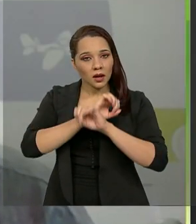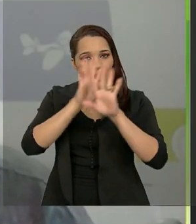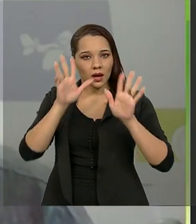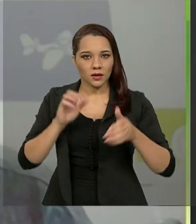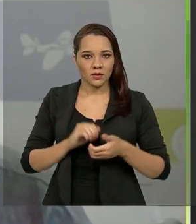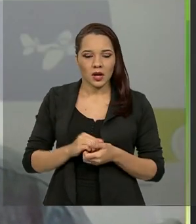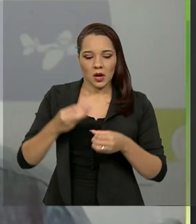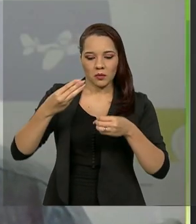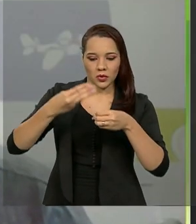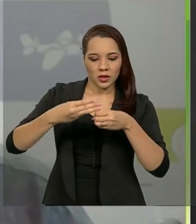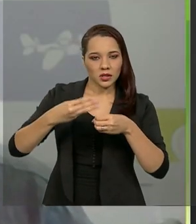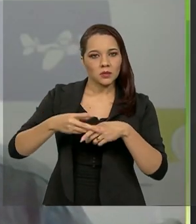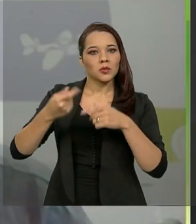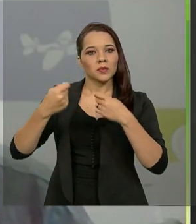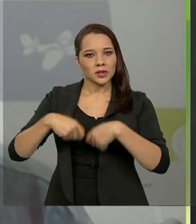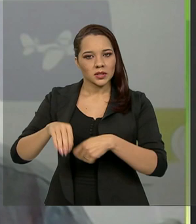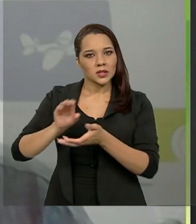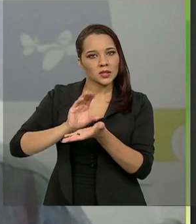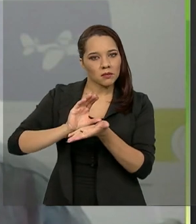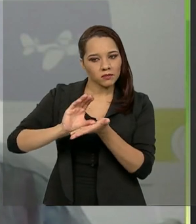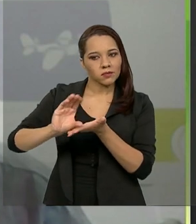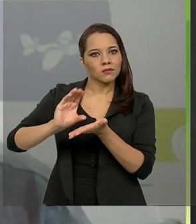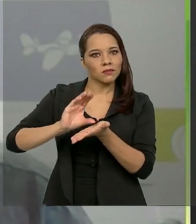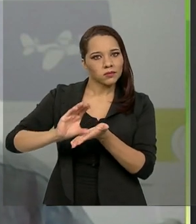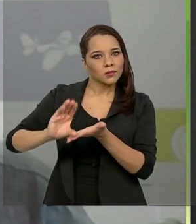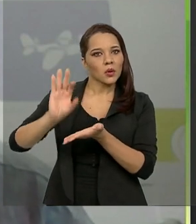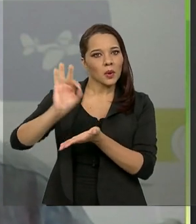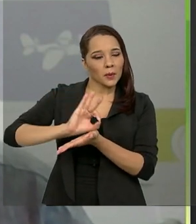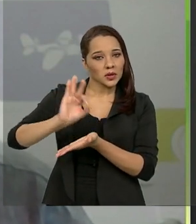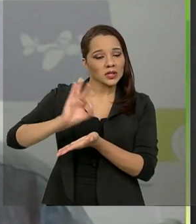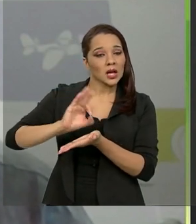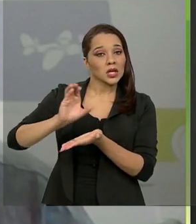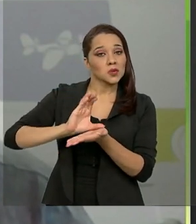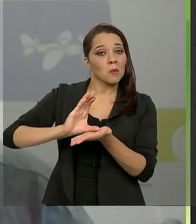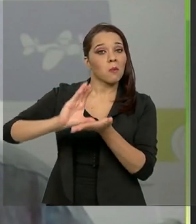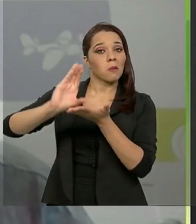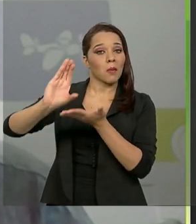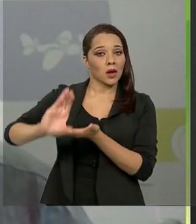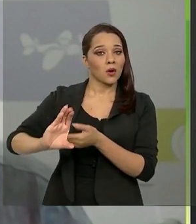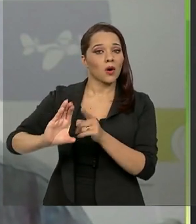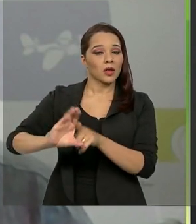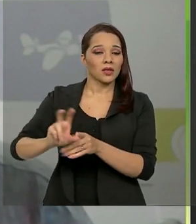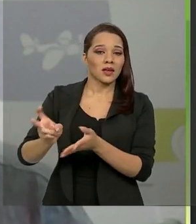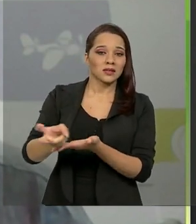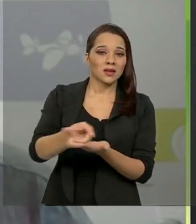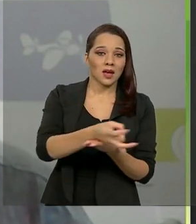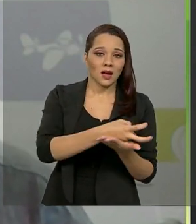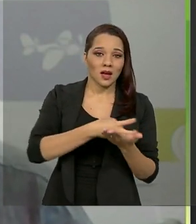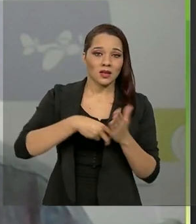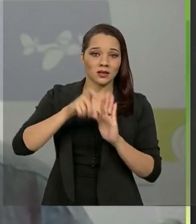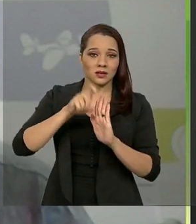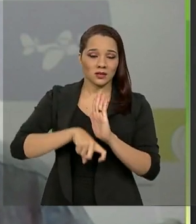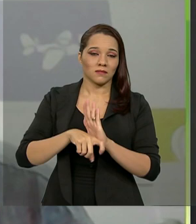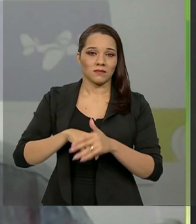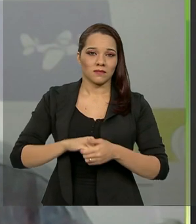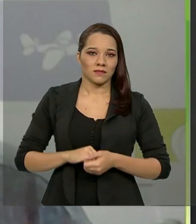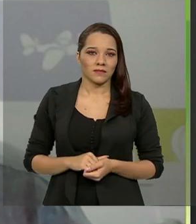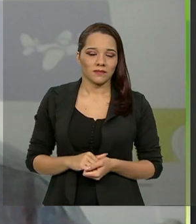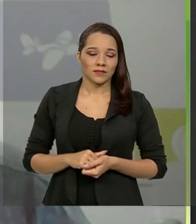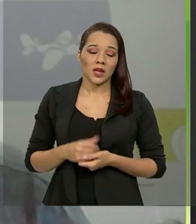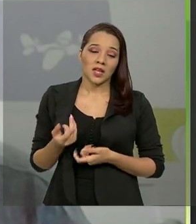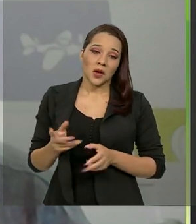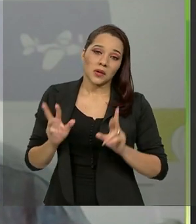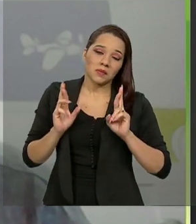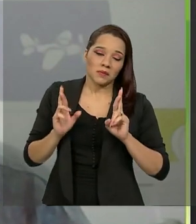Os municípios precisam receber uma fatia maior dessa receita tributária. E eu espero